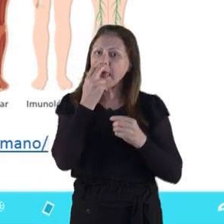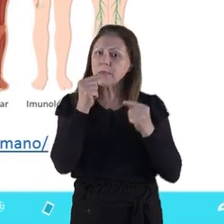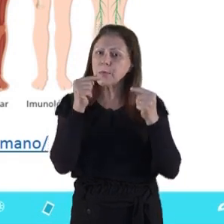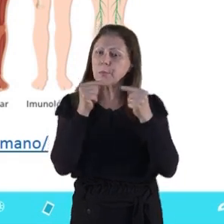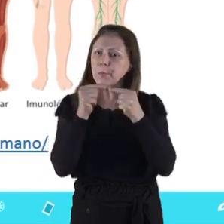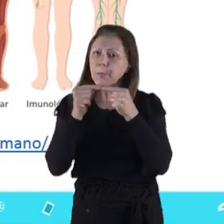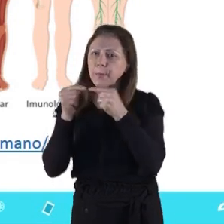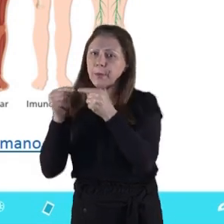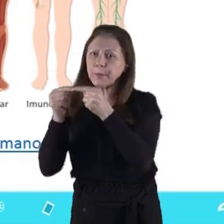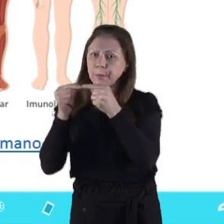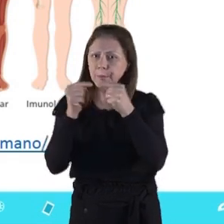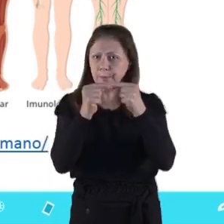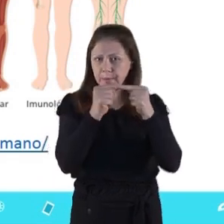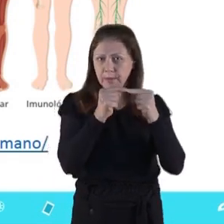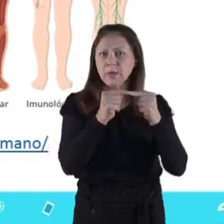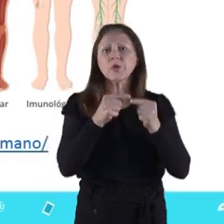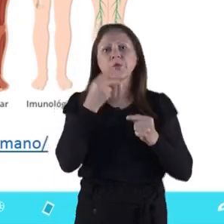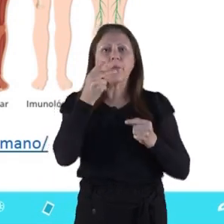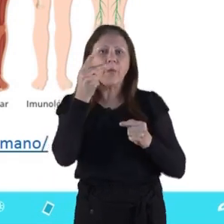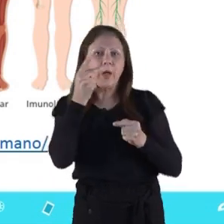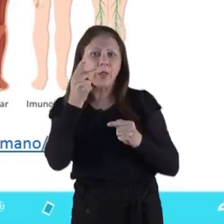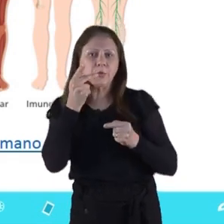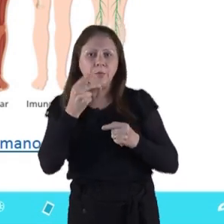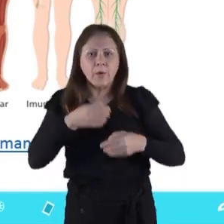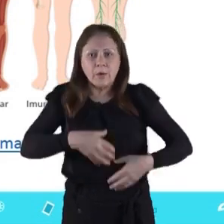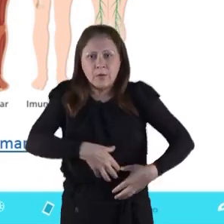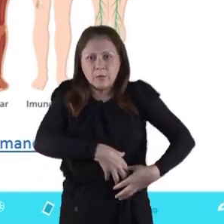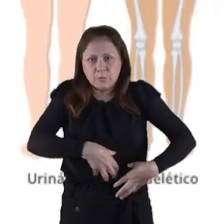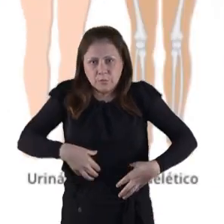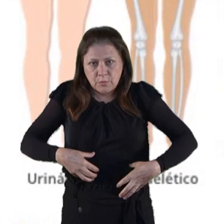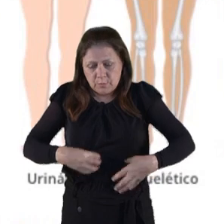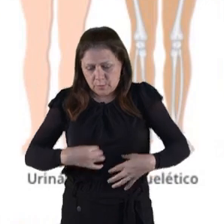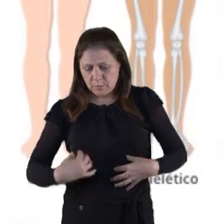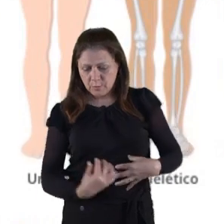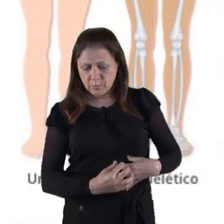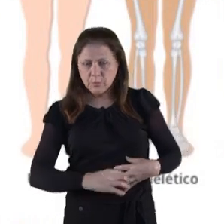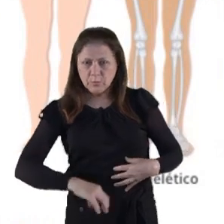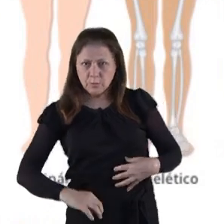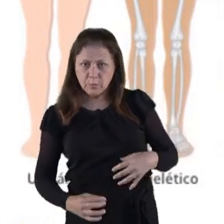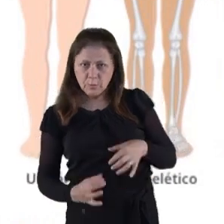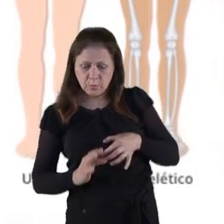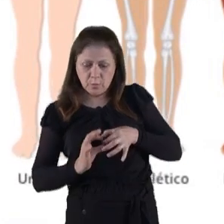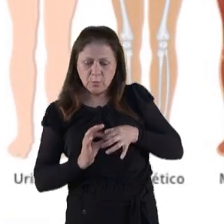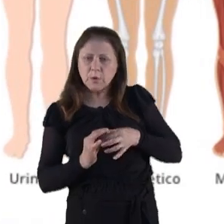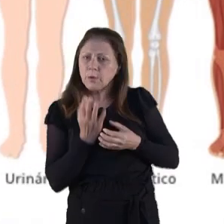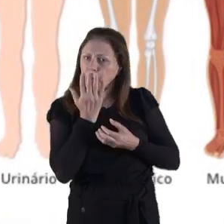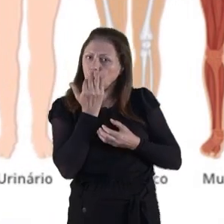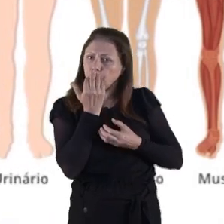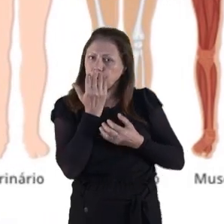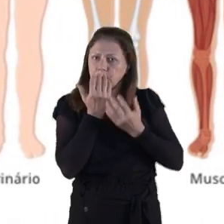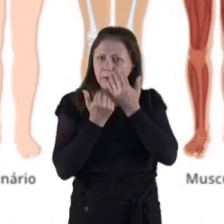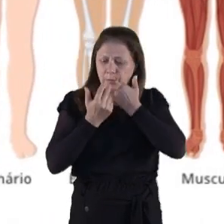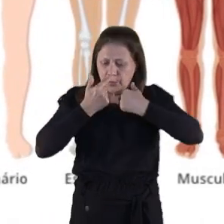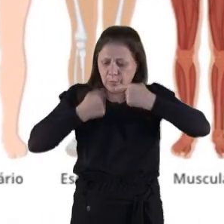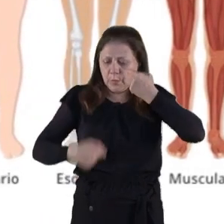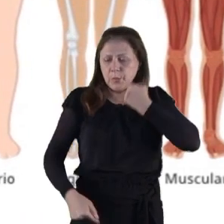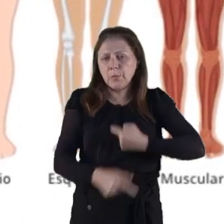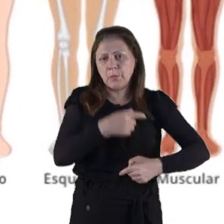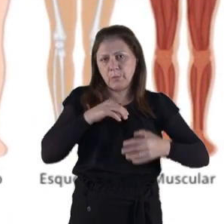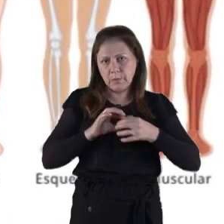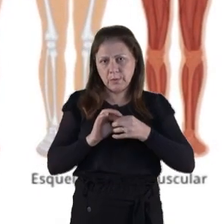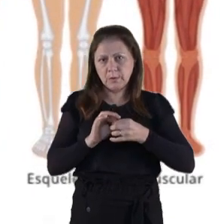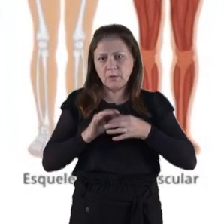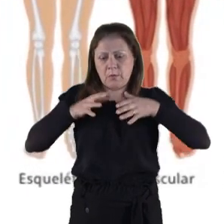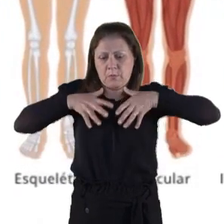que se complementa. Então, por exemplo, se eu estou falando de um estômago e de um intestino, eles participam do sistema digestório. Se eu estou